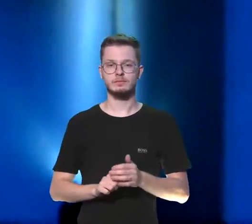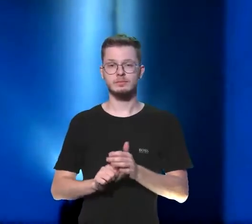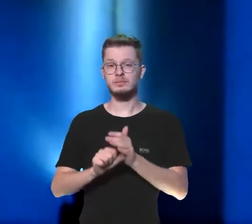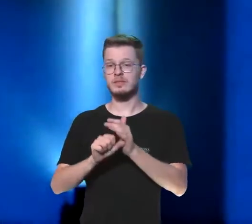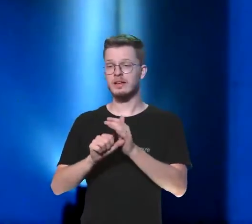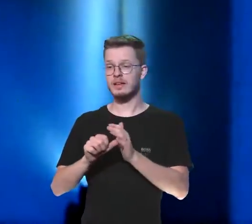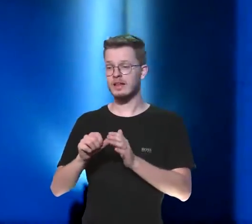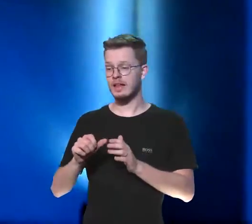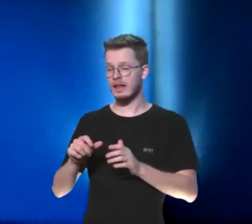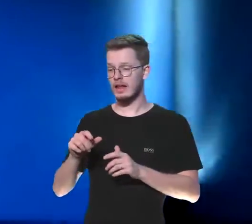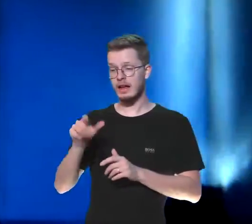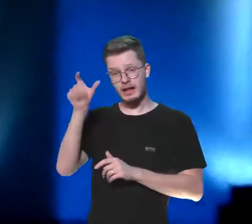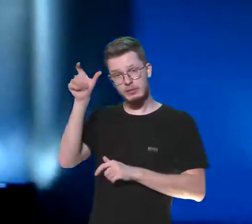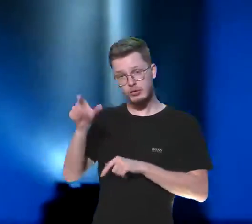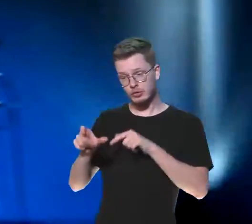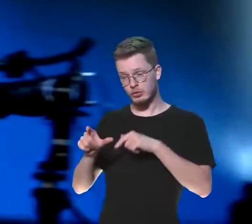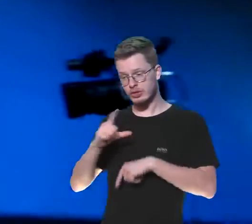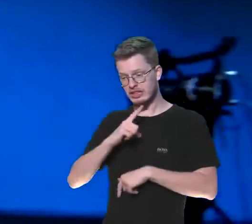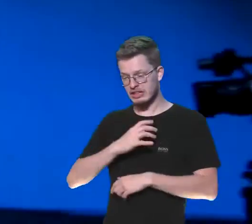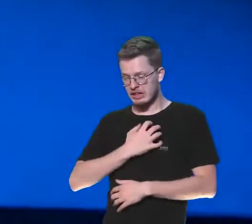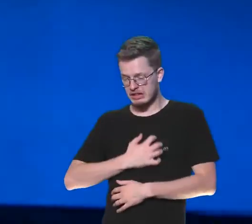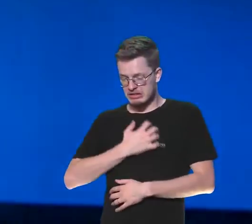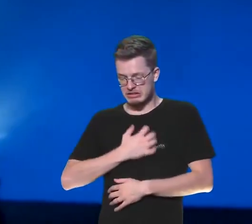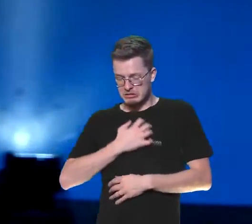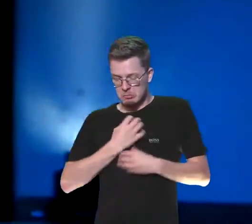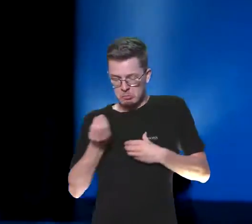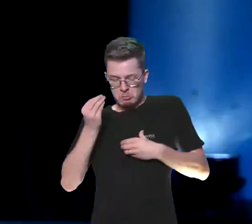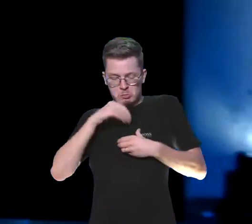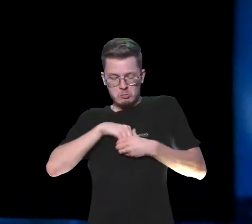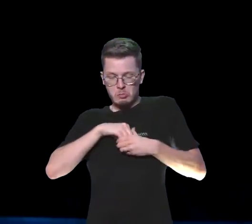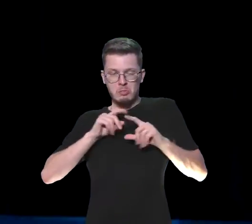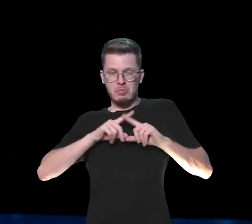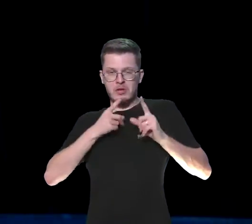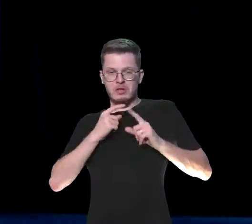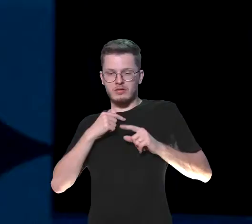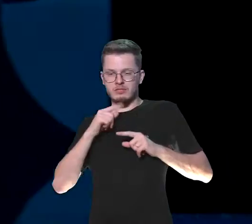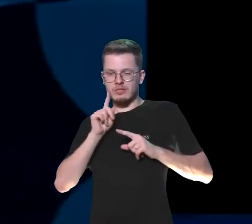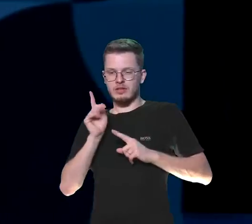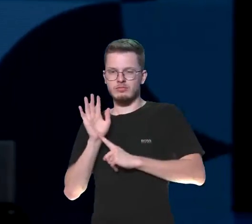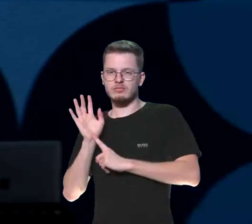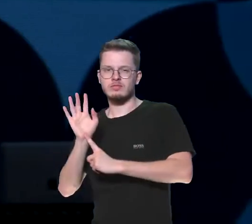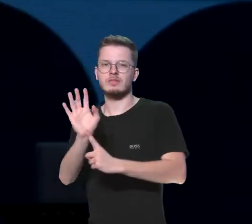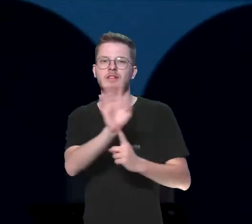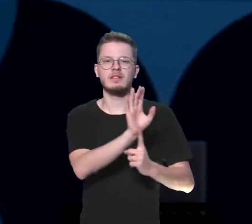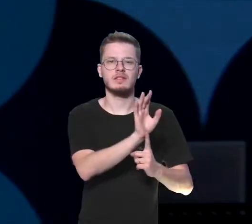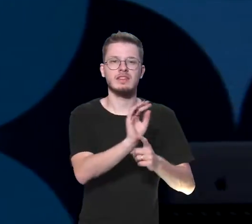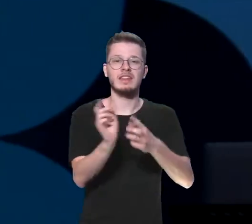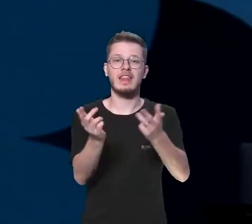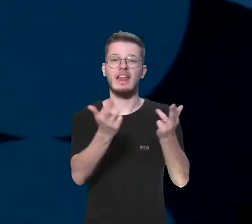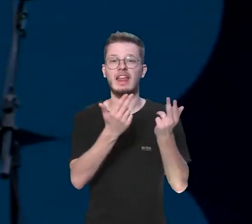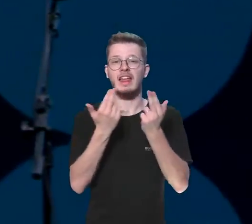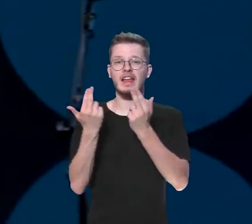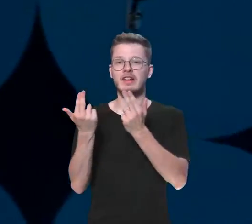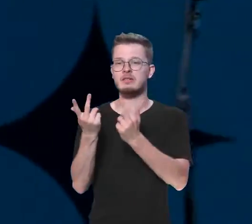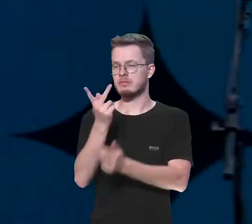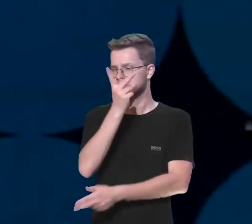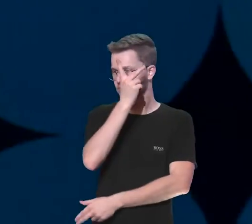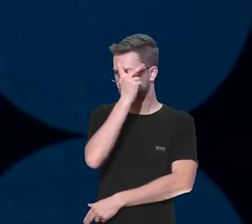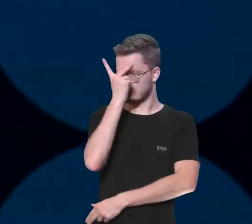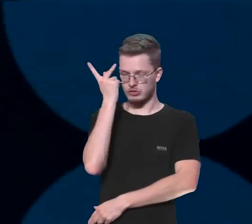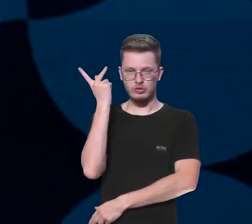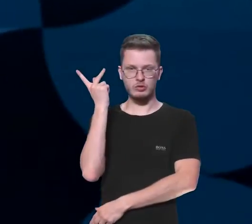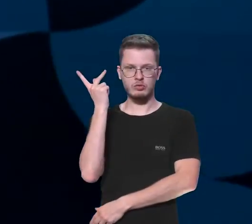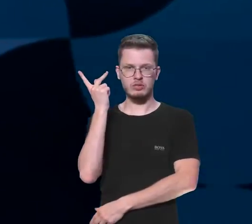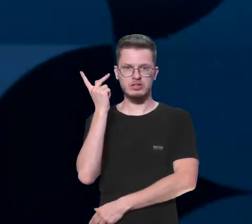exteriorizar, o que acontece com ele? É como se fosse a pessoa que cometeu o